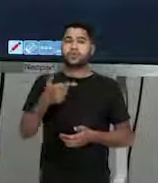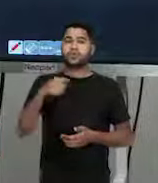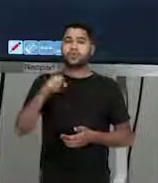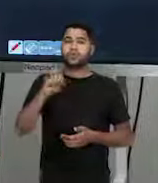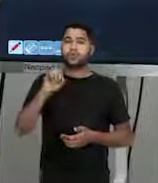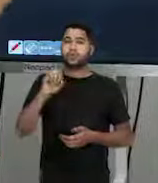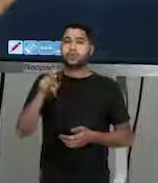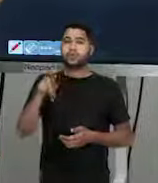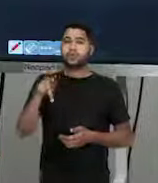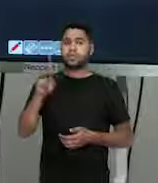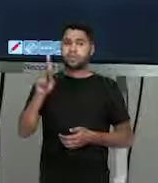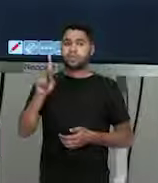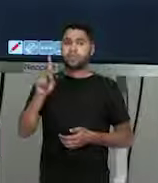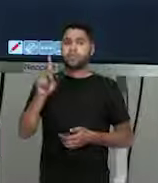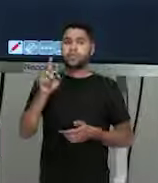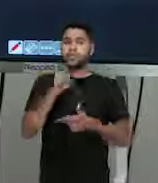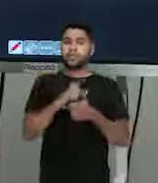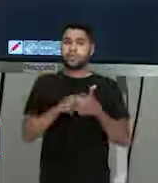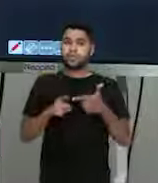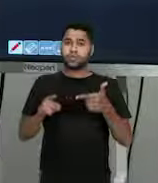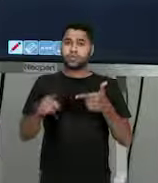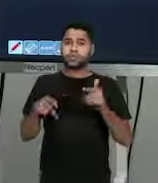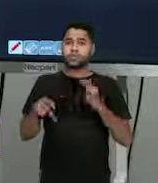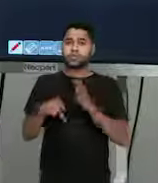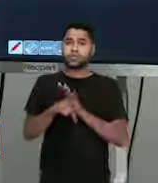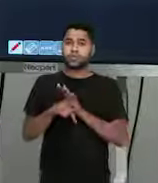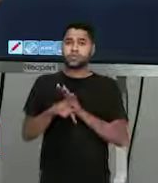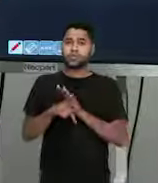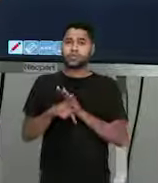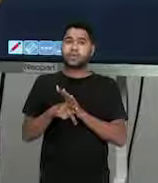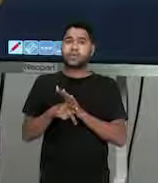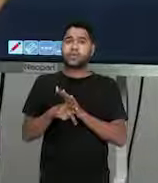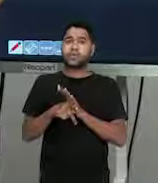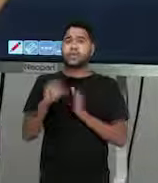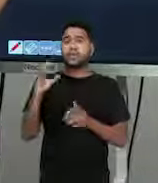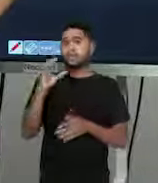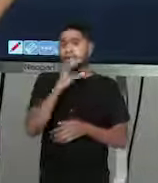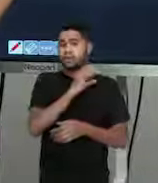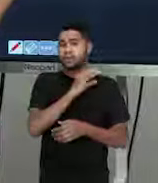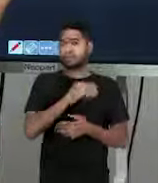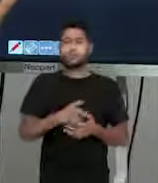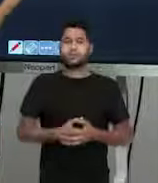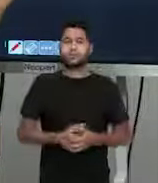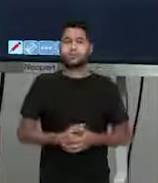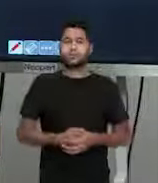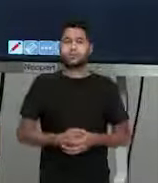280 kelvins, dividido pela temperatura da fonte quente,